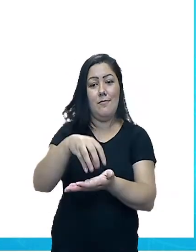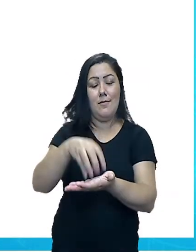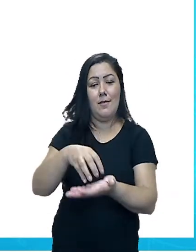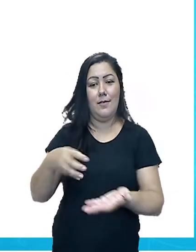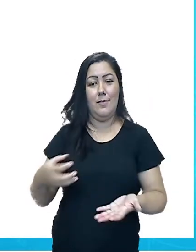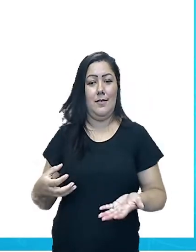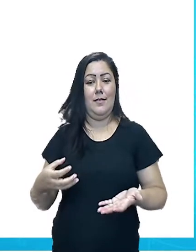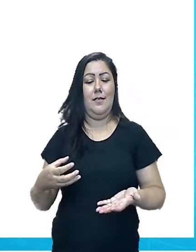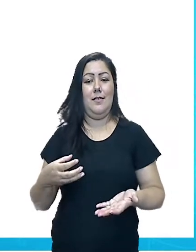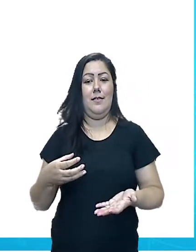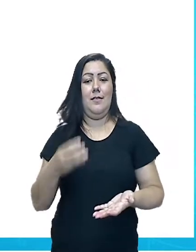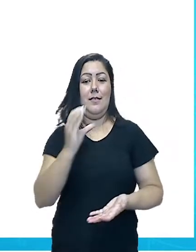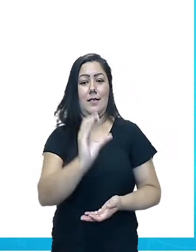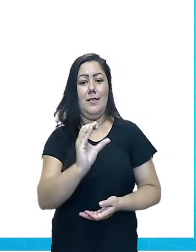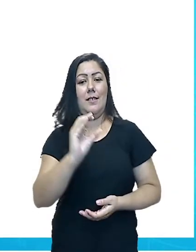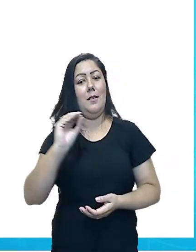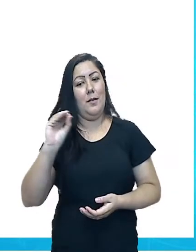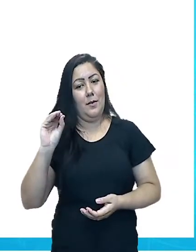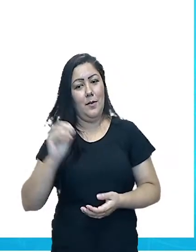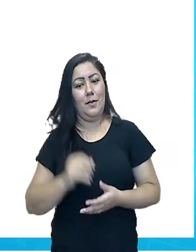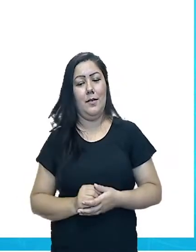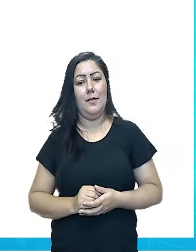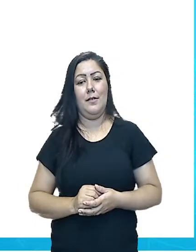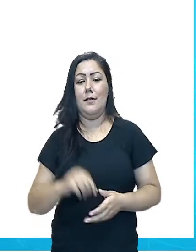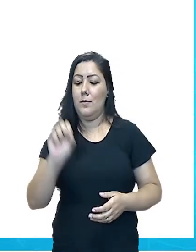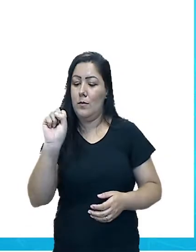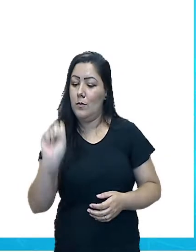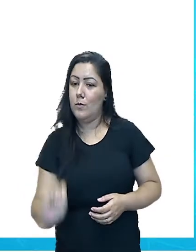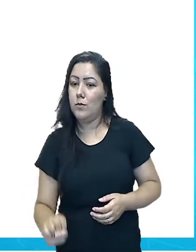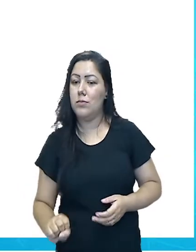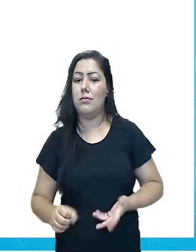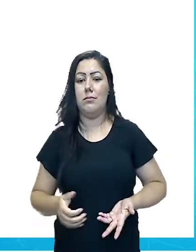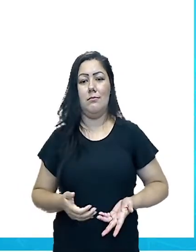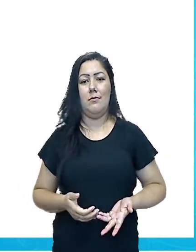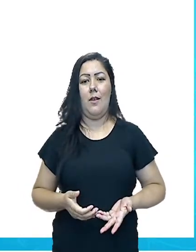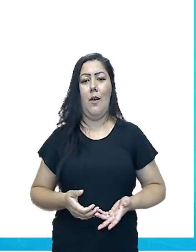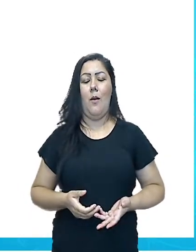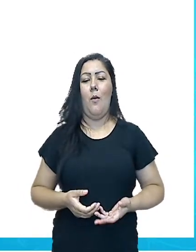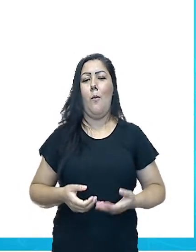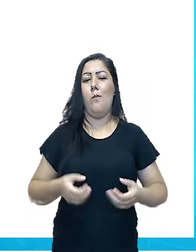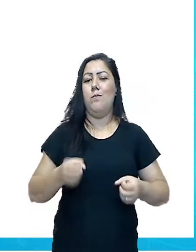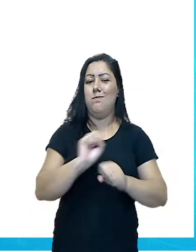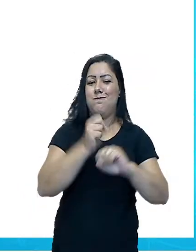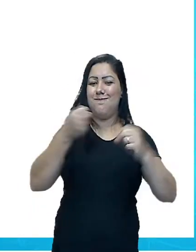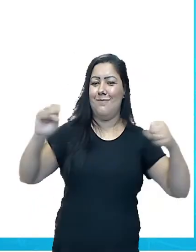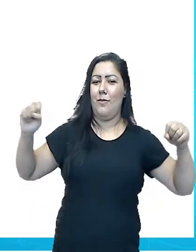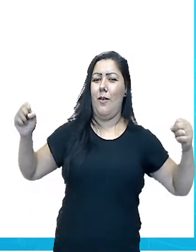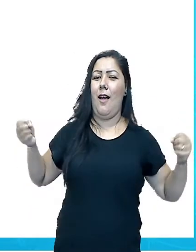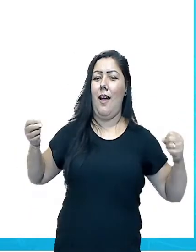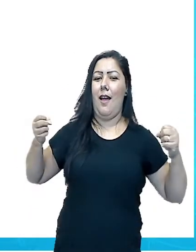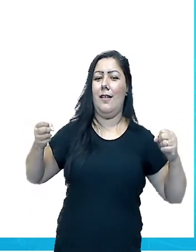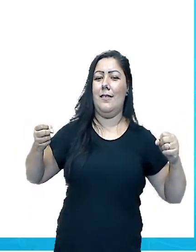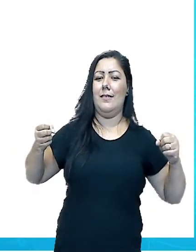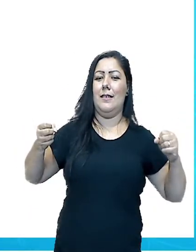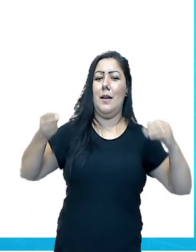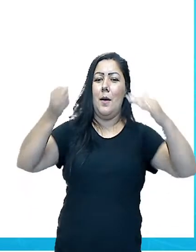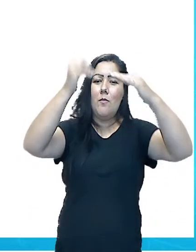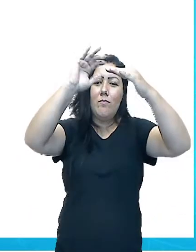temos o Sul. Nós temos esse país gigantesco, de